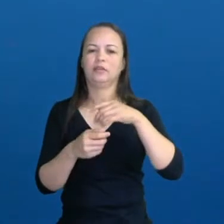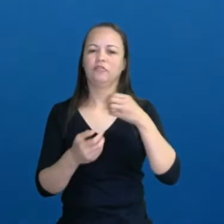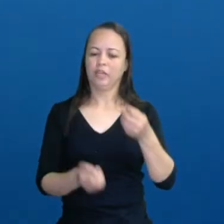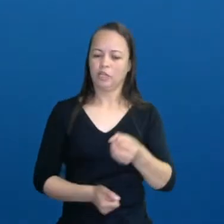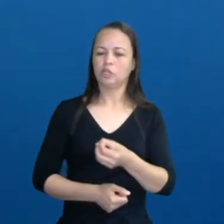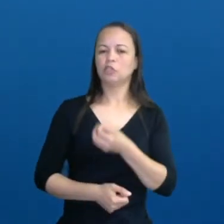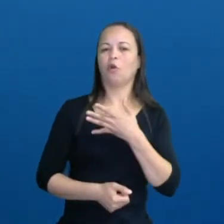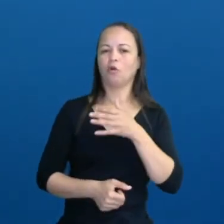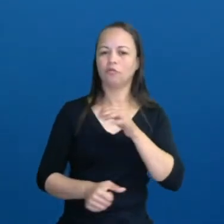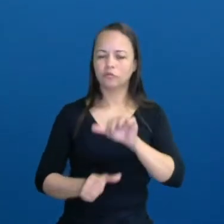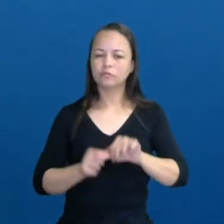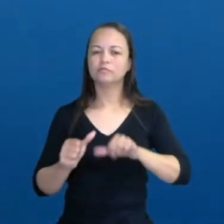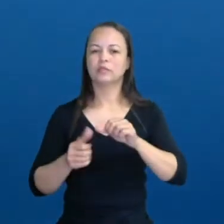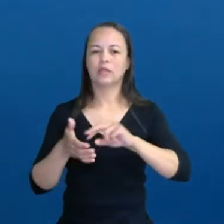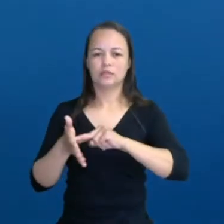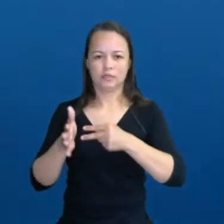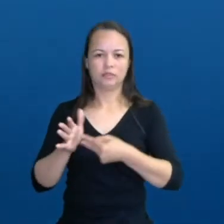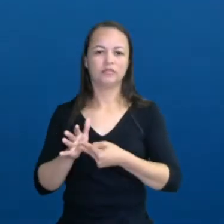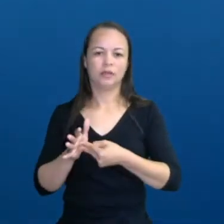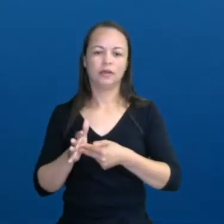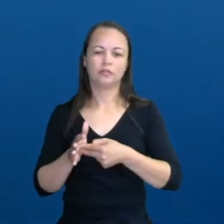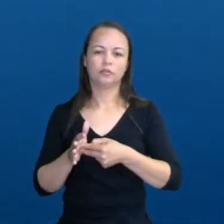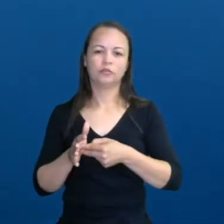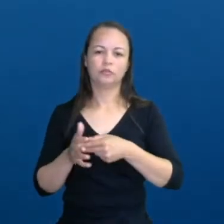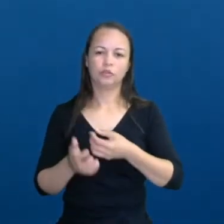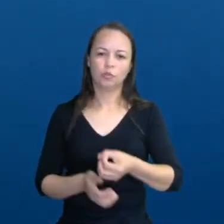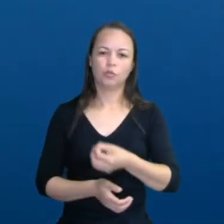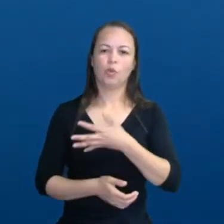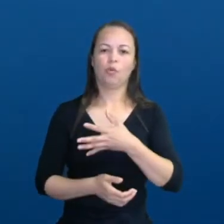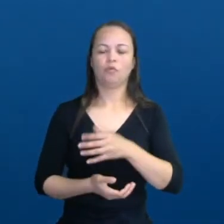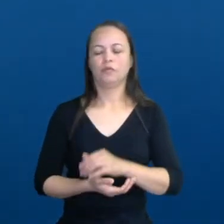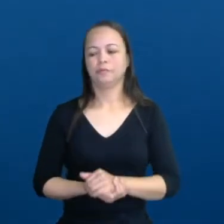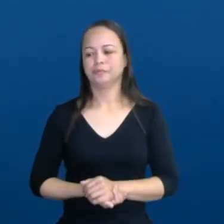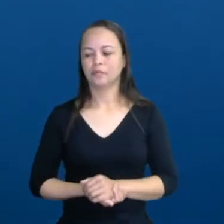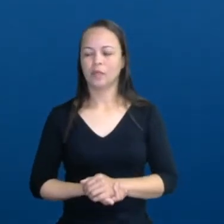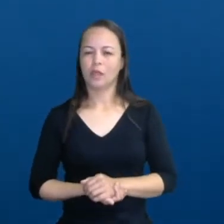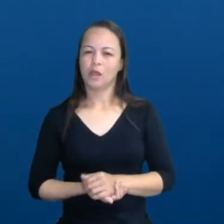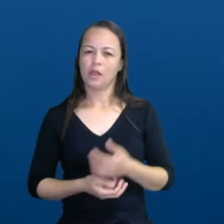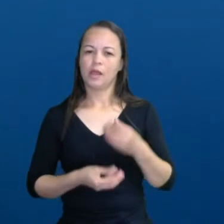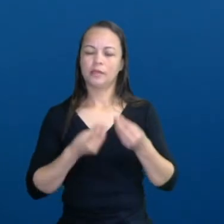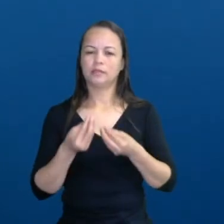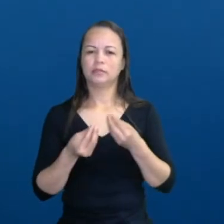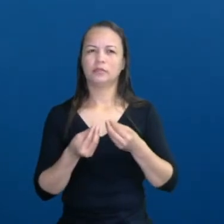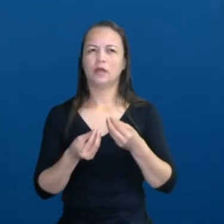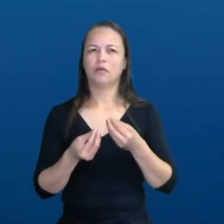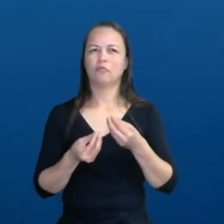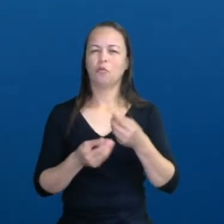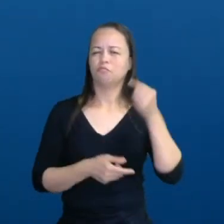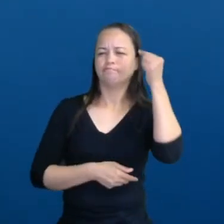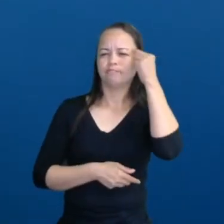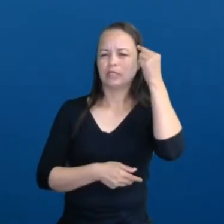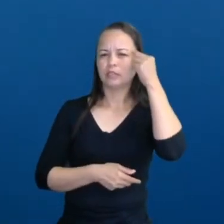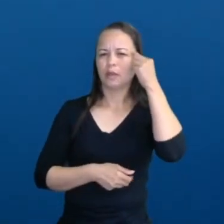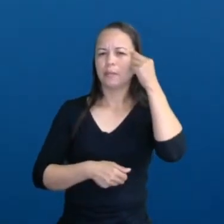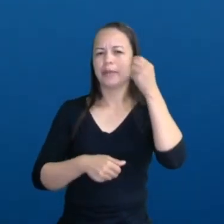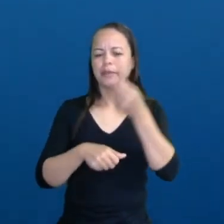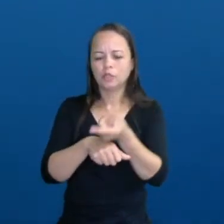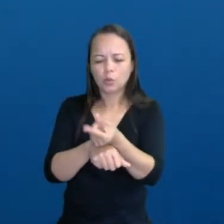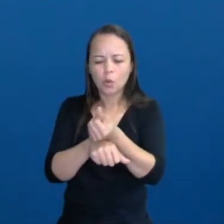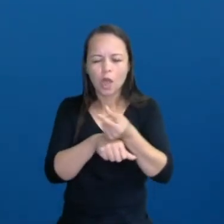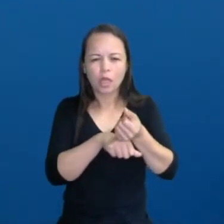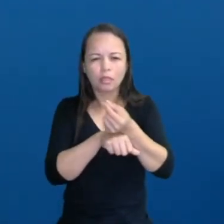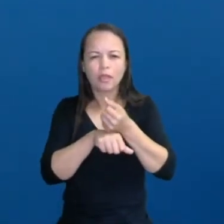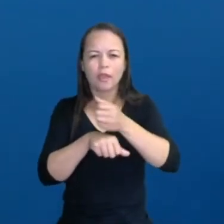enfim. Essa política ou essa forma de pensamento neoliberal, ela, diferente da